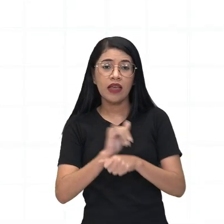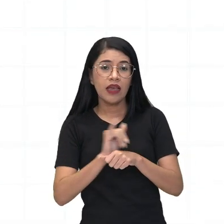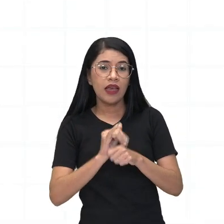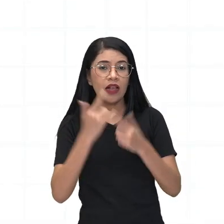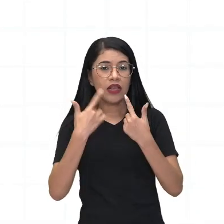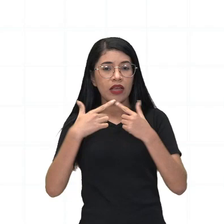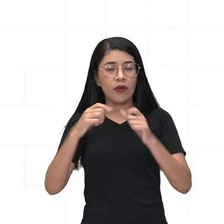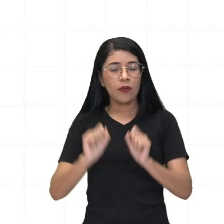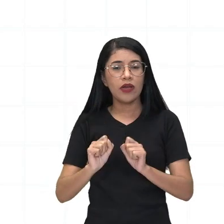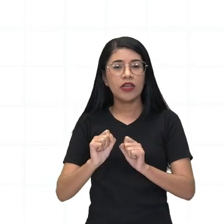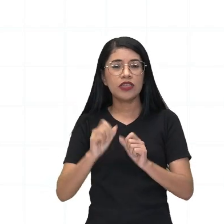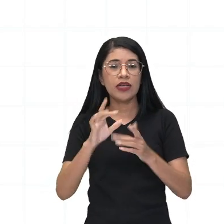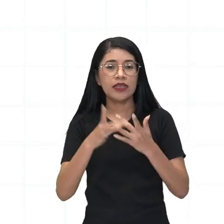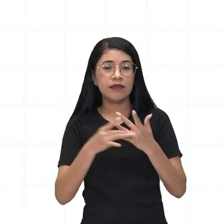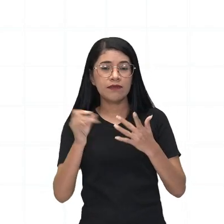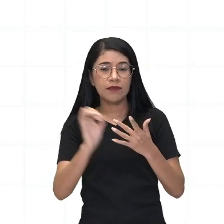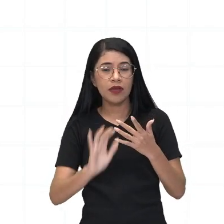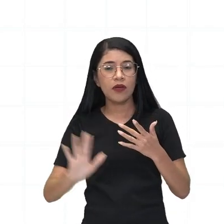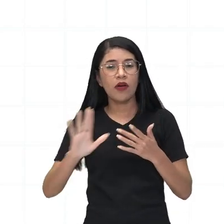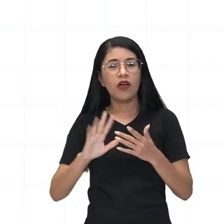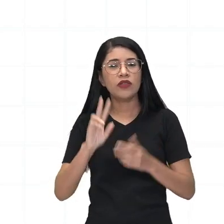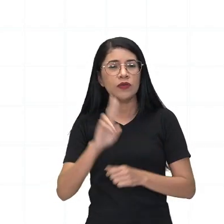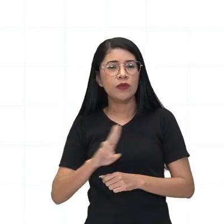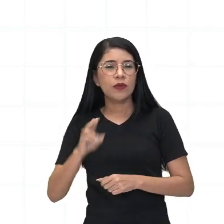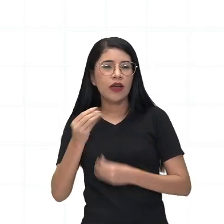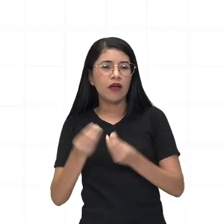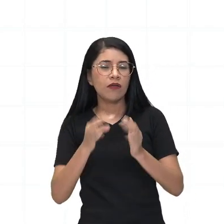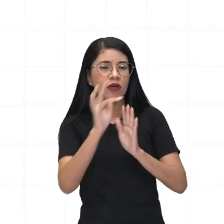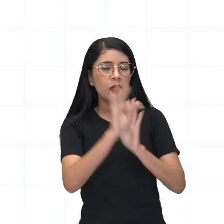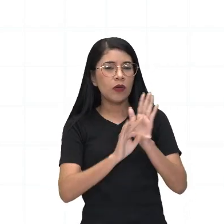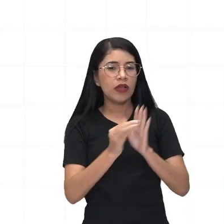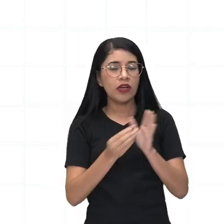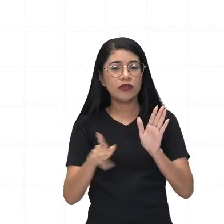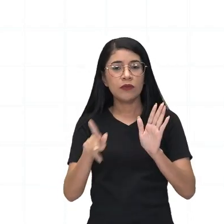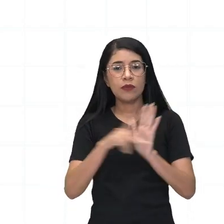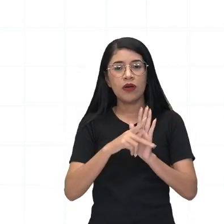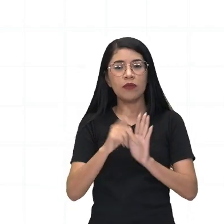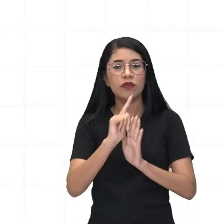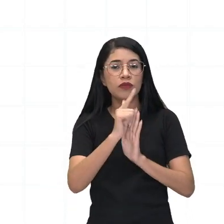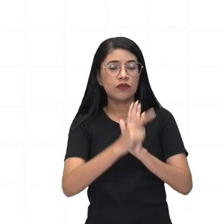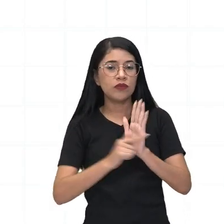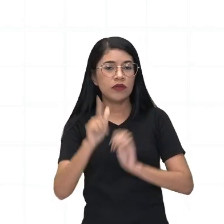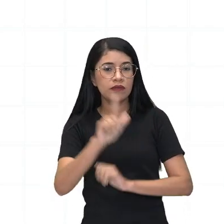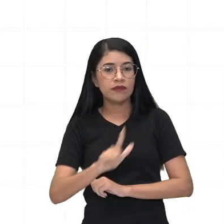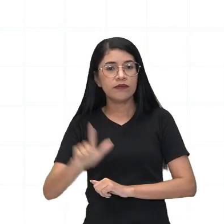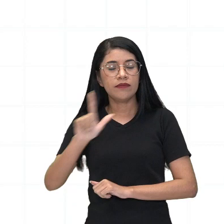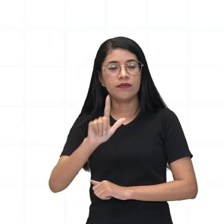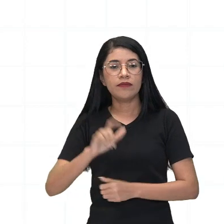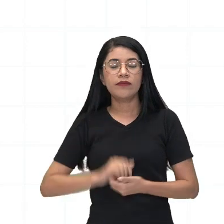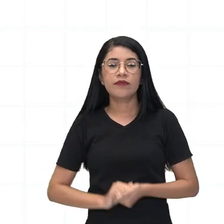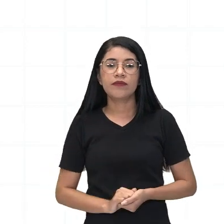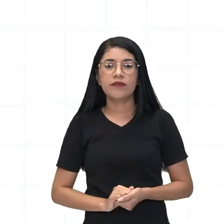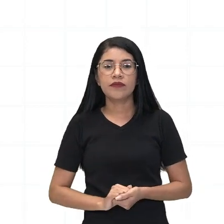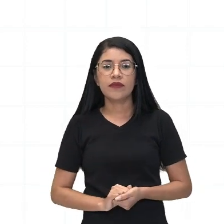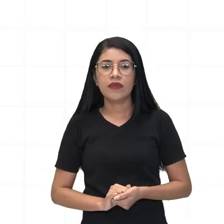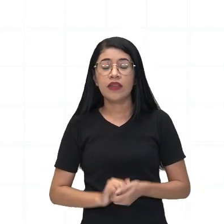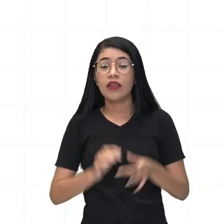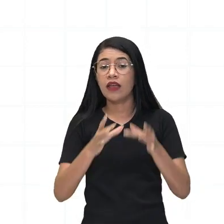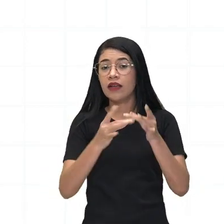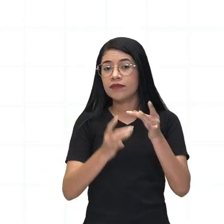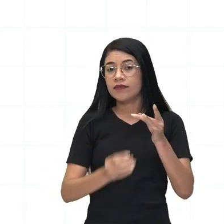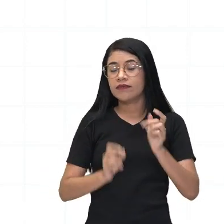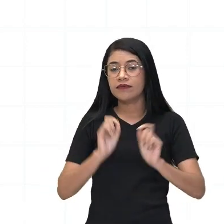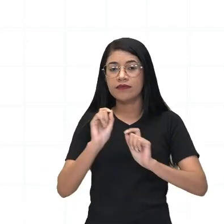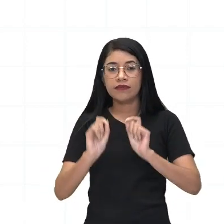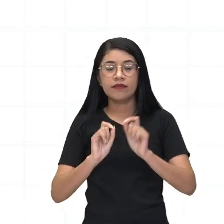recursos linguísticos e semióticos que operam nos textos pertencentes aos gêneros literários. Como